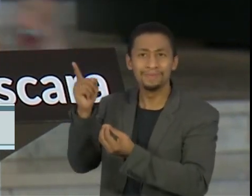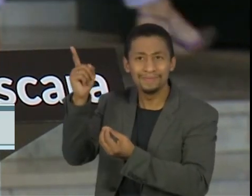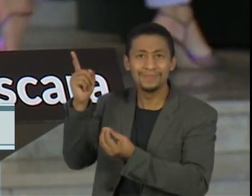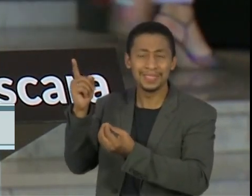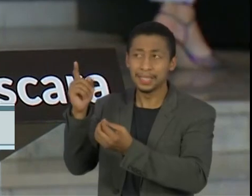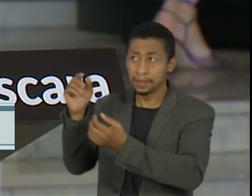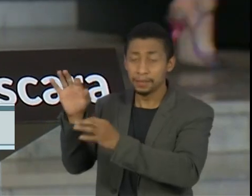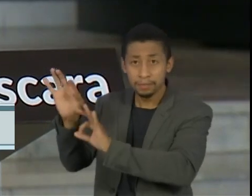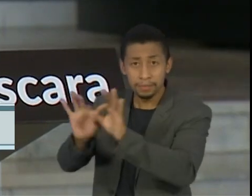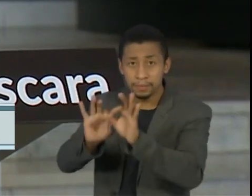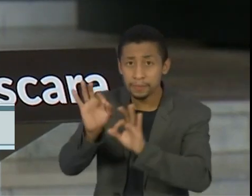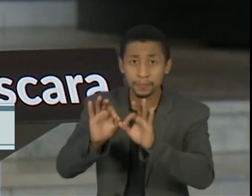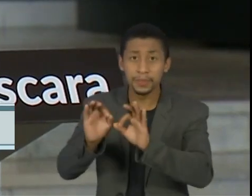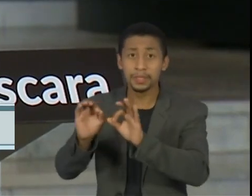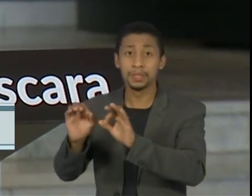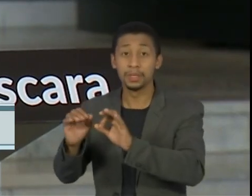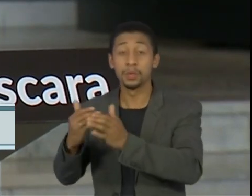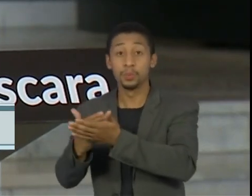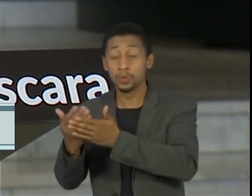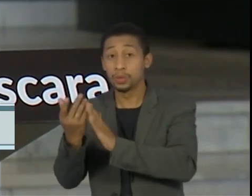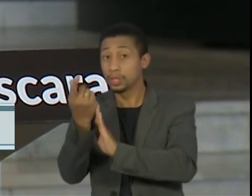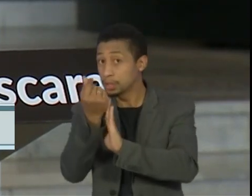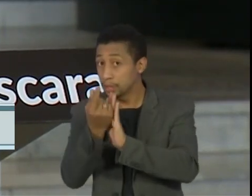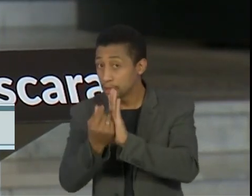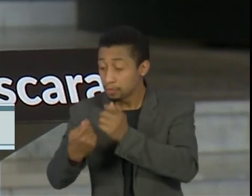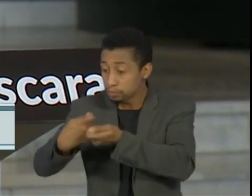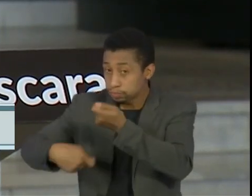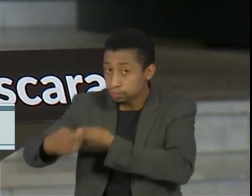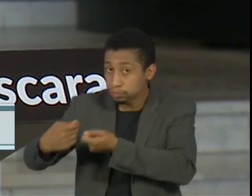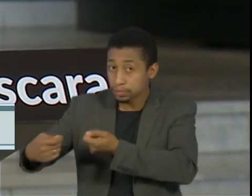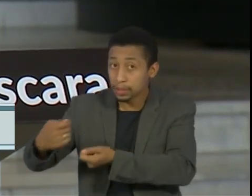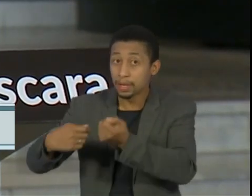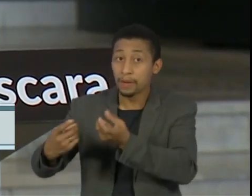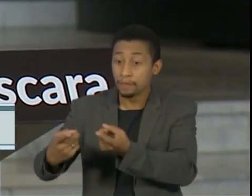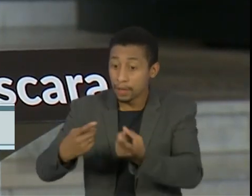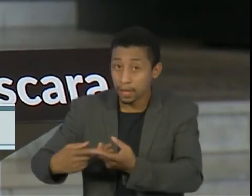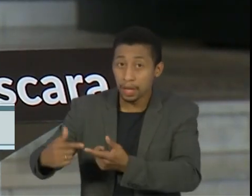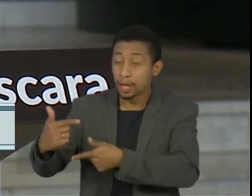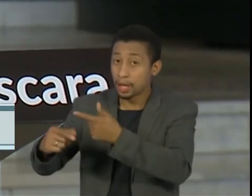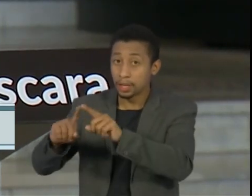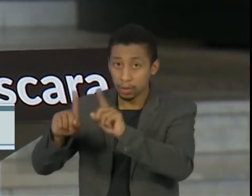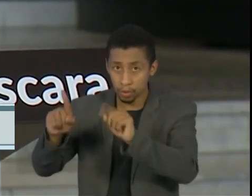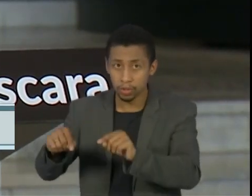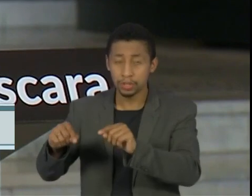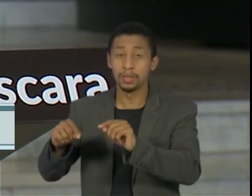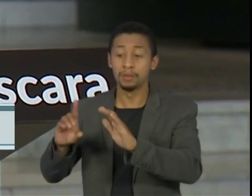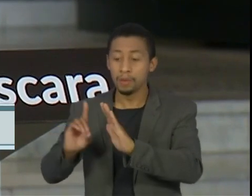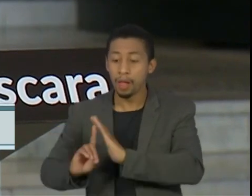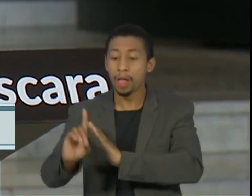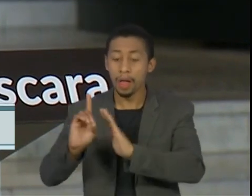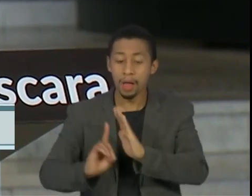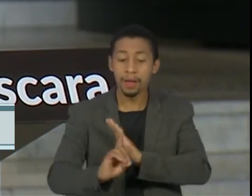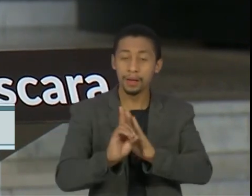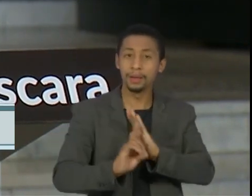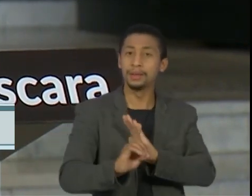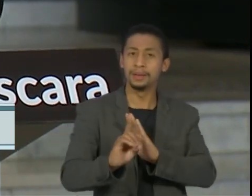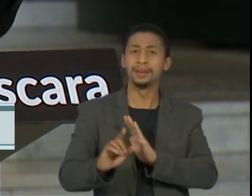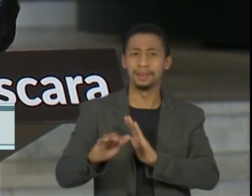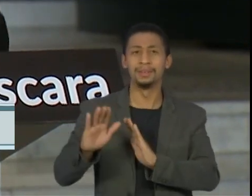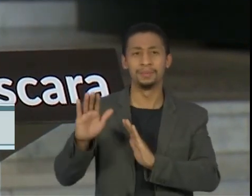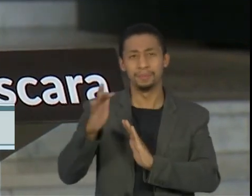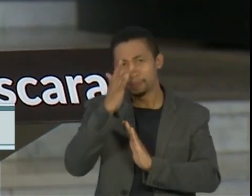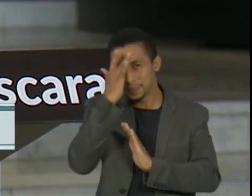determinadas atividades econômicas, a população que sai para a rua é mais jovem. São as pessoas que trabalham, são as pessoas